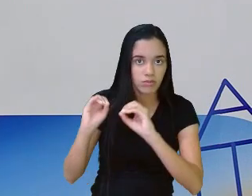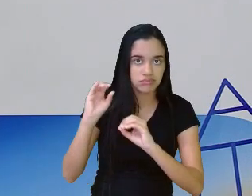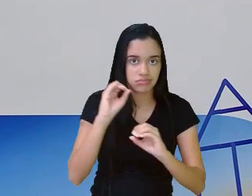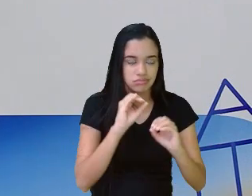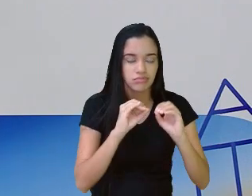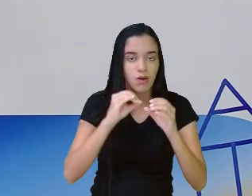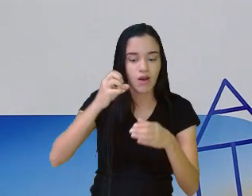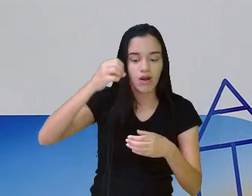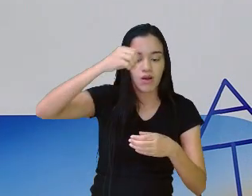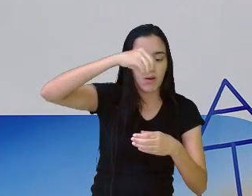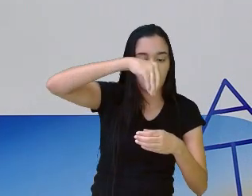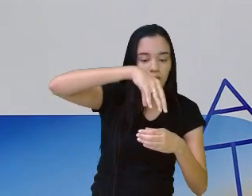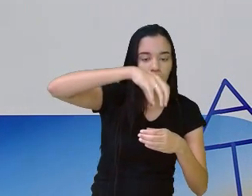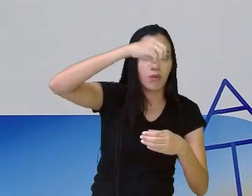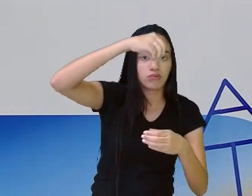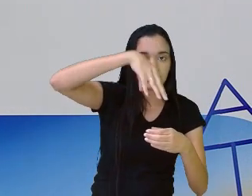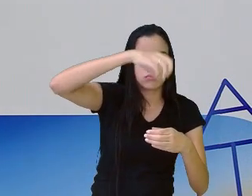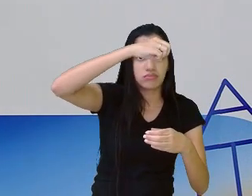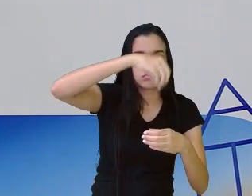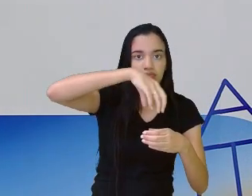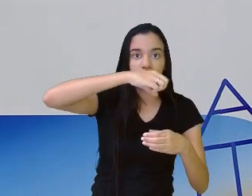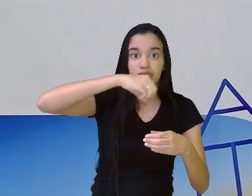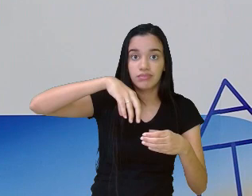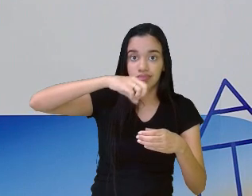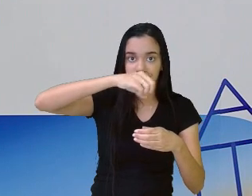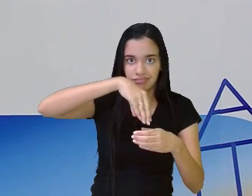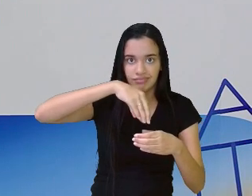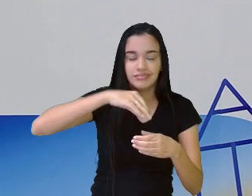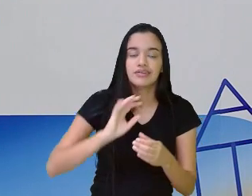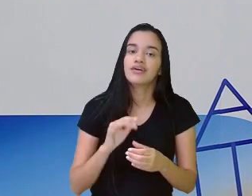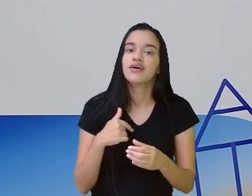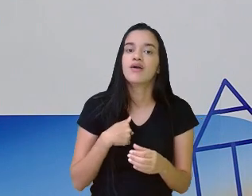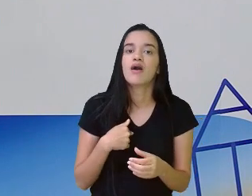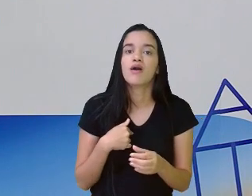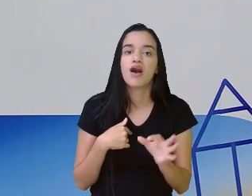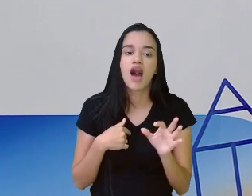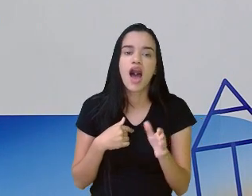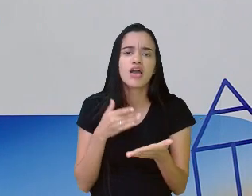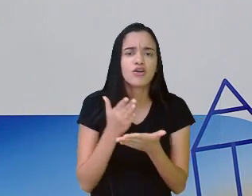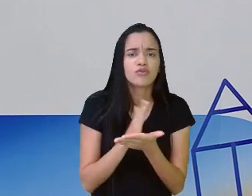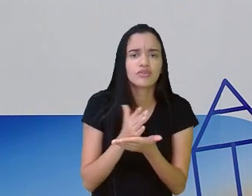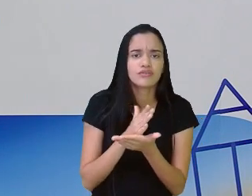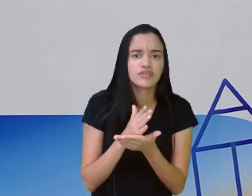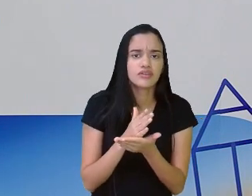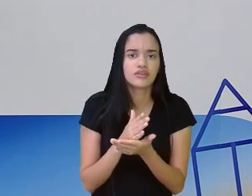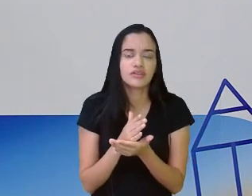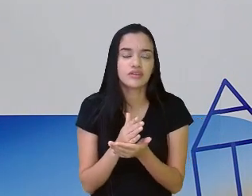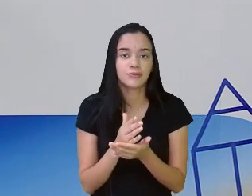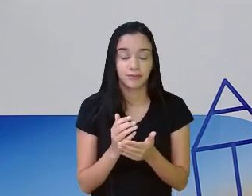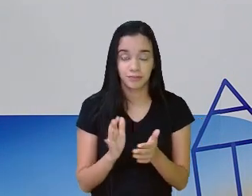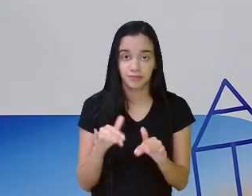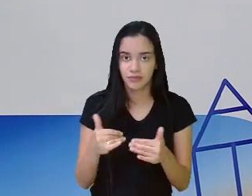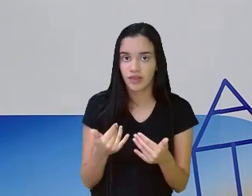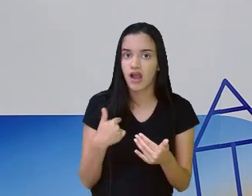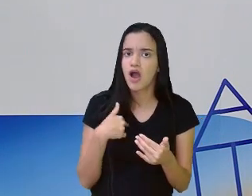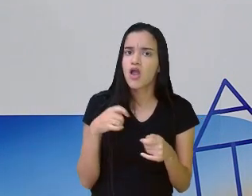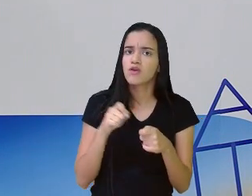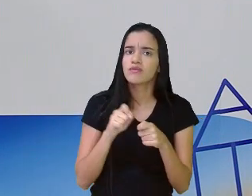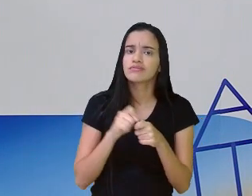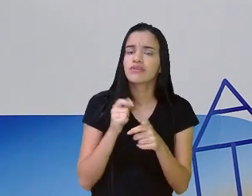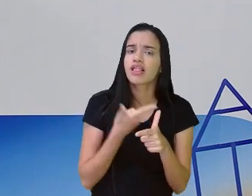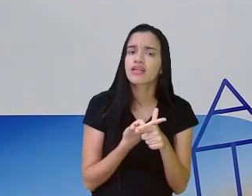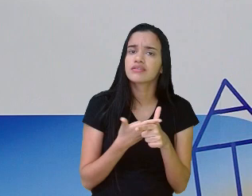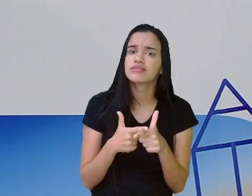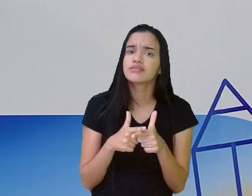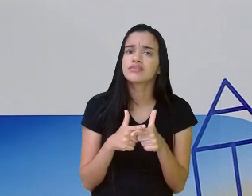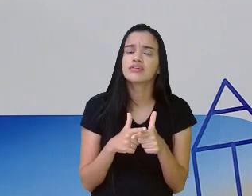brincadeirinha, lembra? Uma para mim, outra para tu, uma para mim, outra para tu, outra para tu, outra para mim. Vou fazer essa